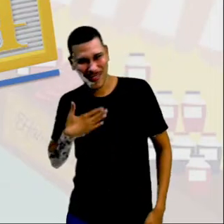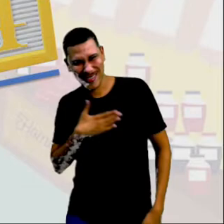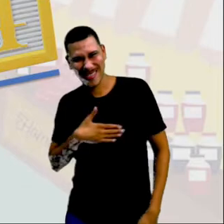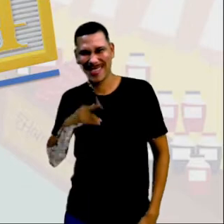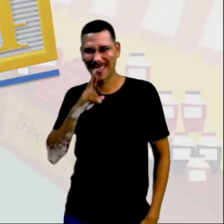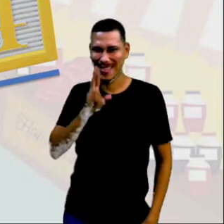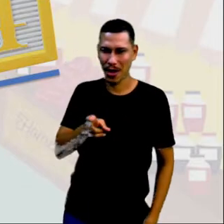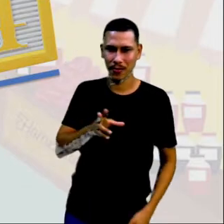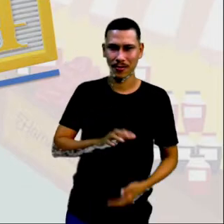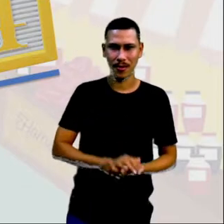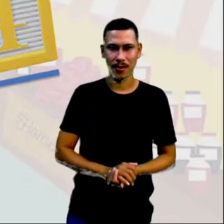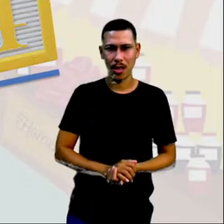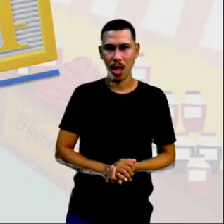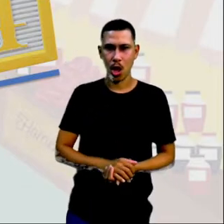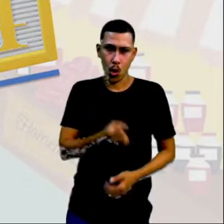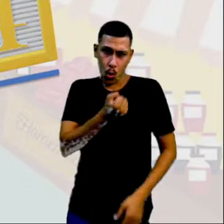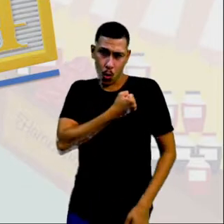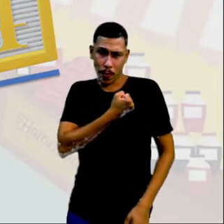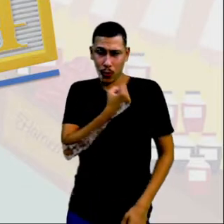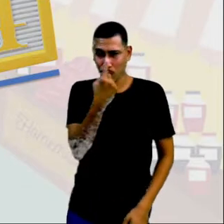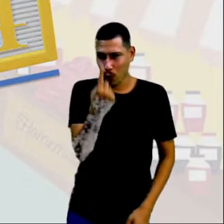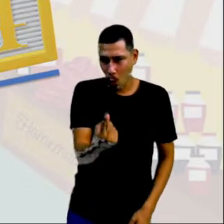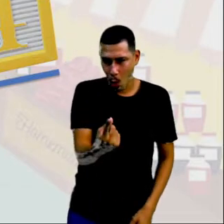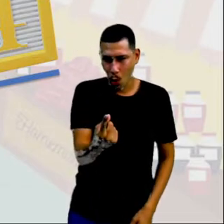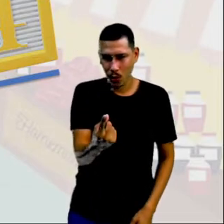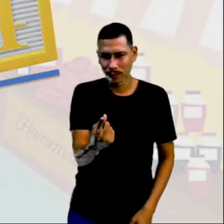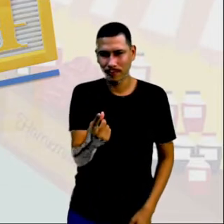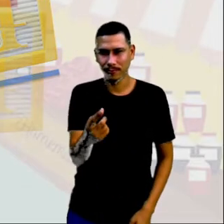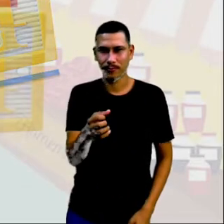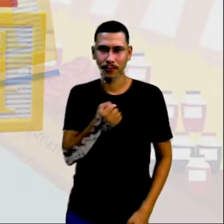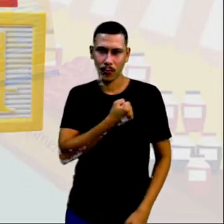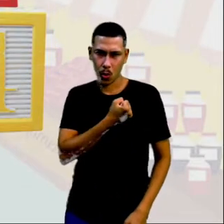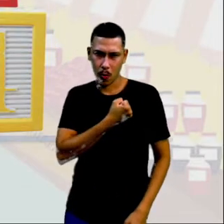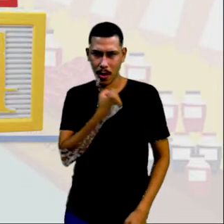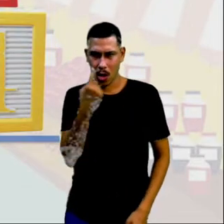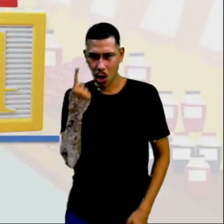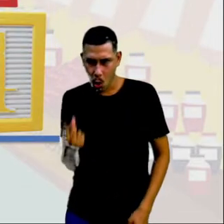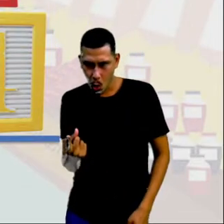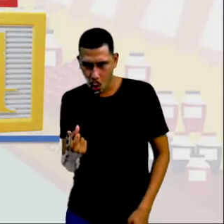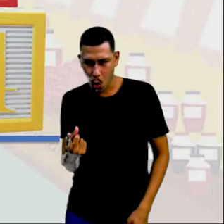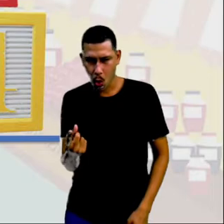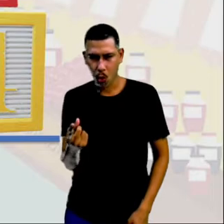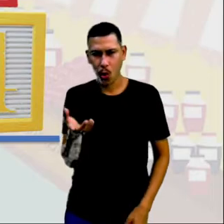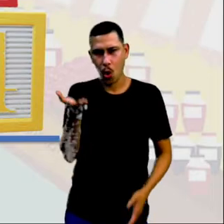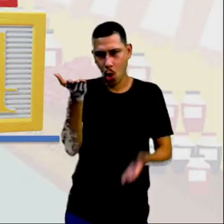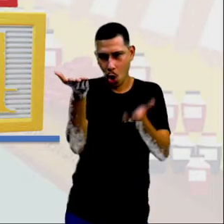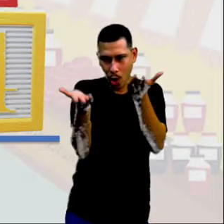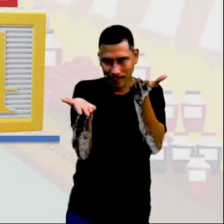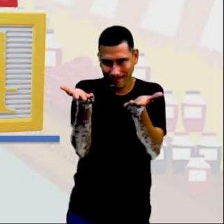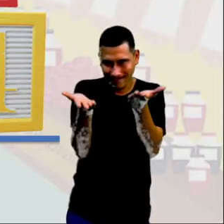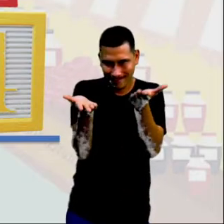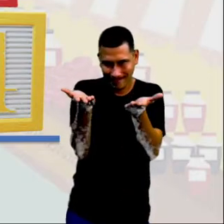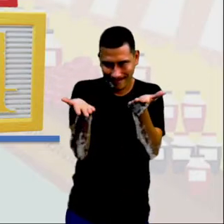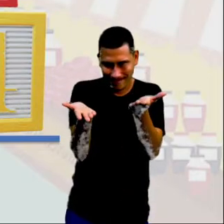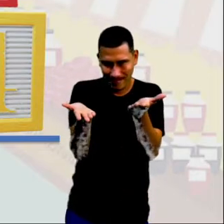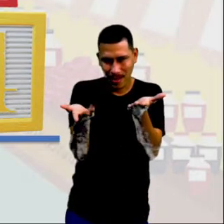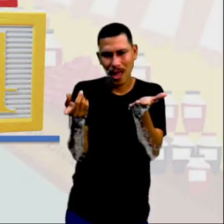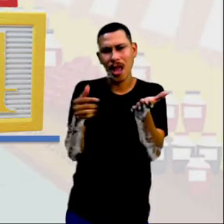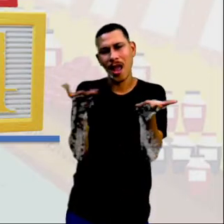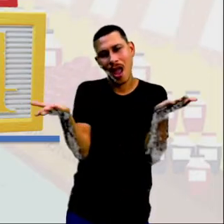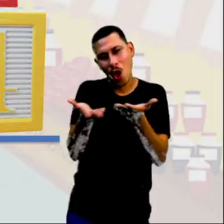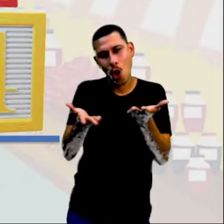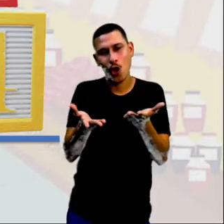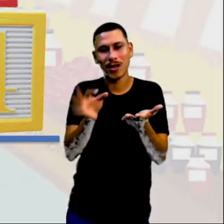resposta. Esse bloco do 1 aqui, se a gente pegar ele para mandar para o outro lado, a gente mandou e ficou